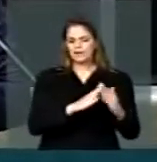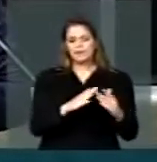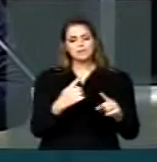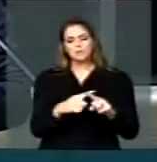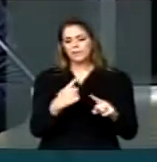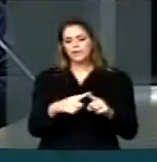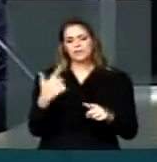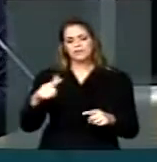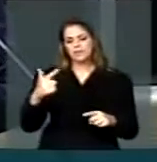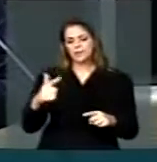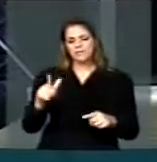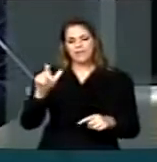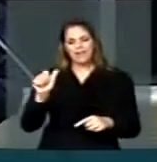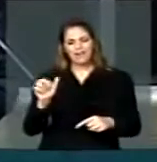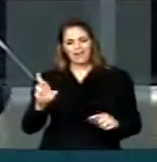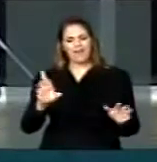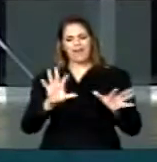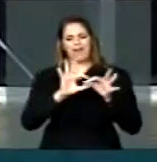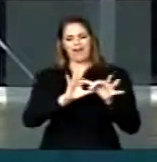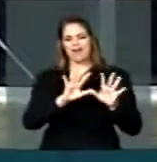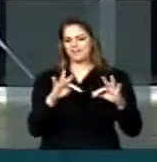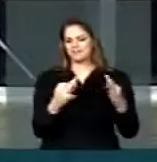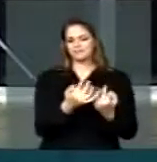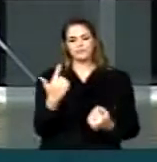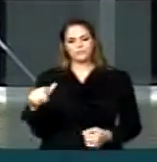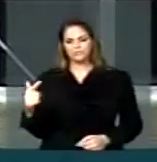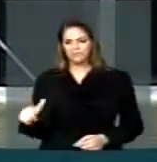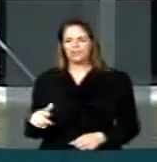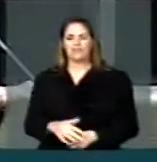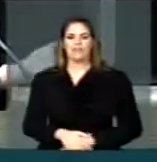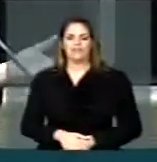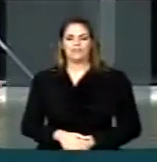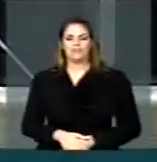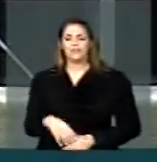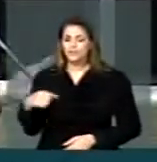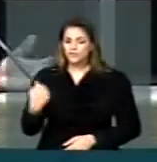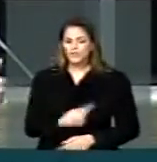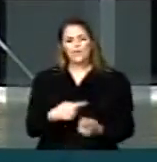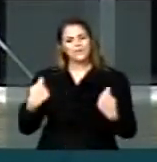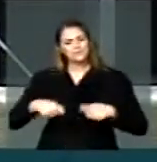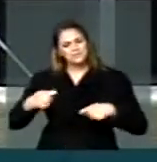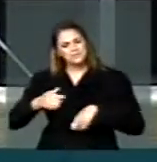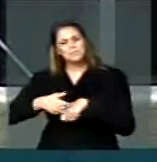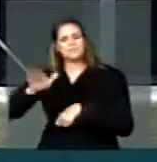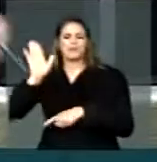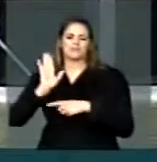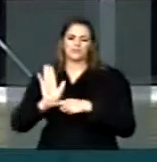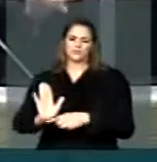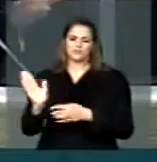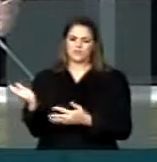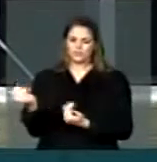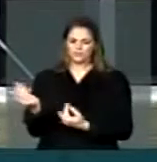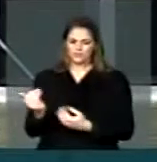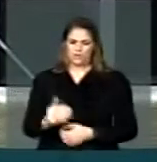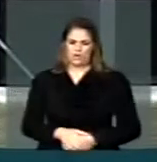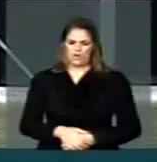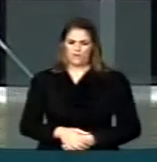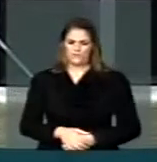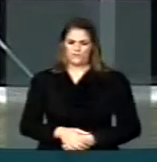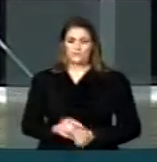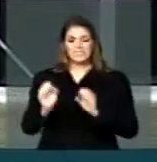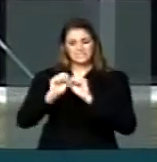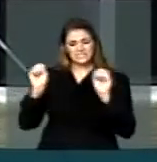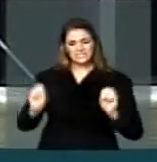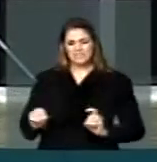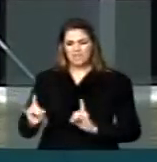lar. Nós temos que aprofundar essas políticas. Infelizmente, o tempo é pequeno, mas o sistema penitenciário